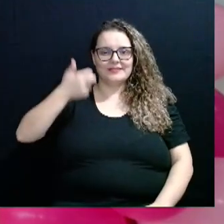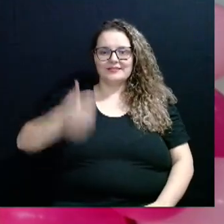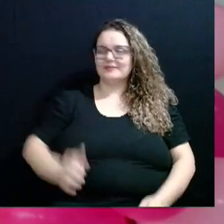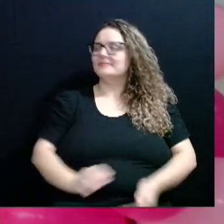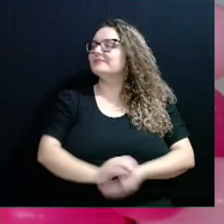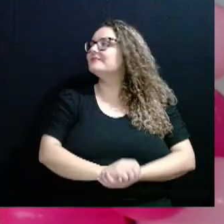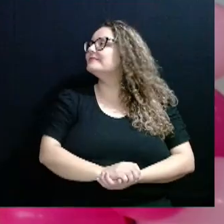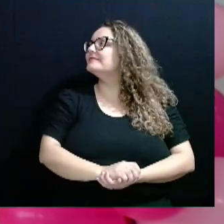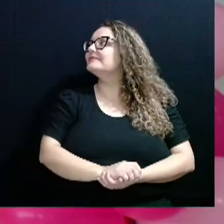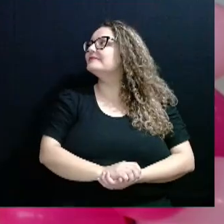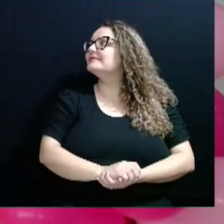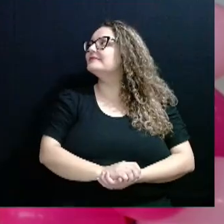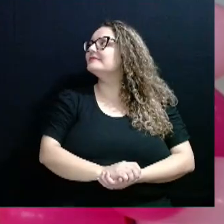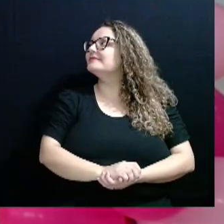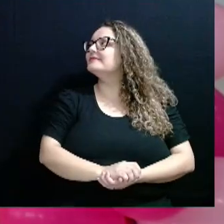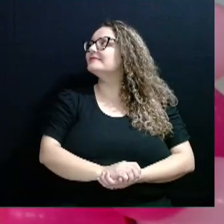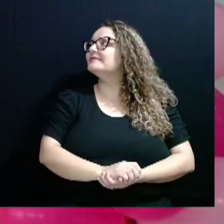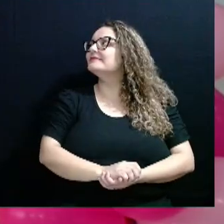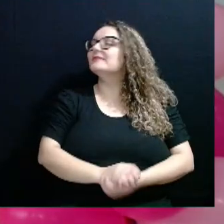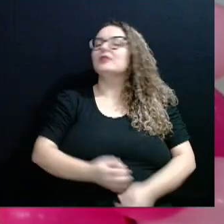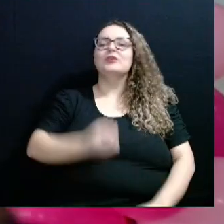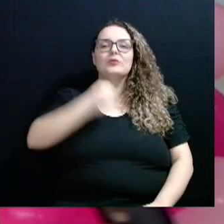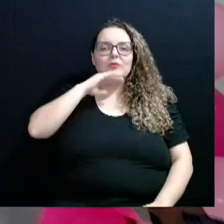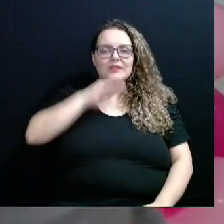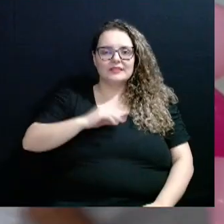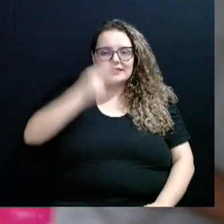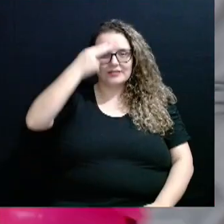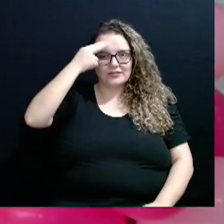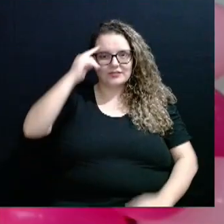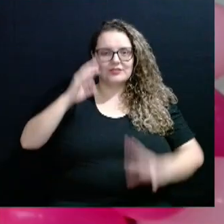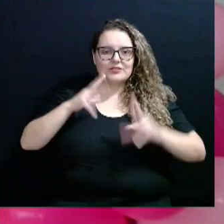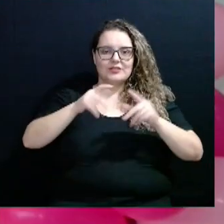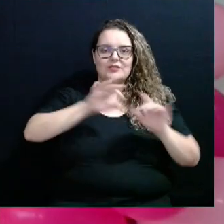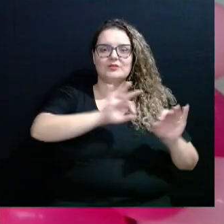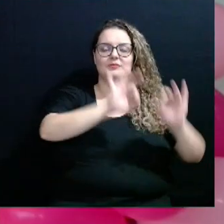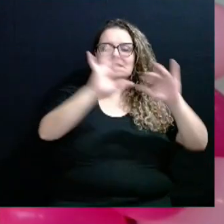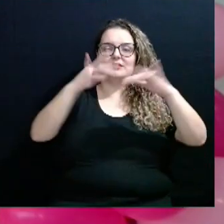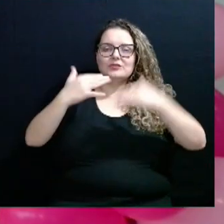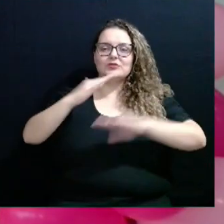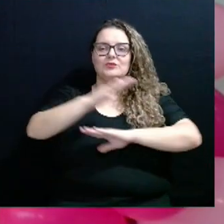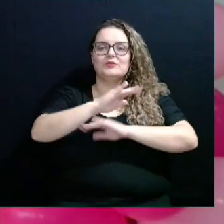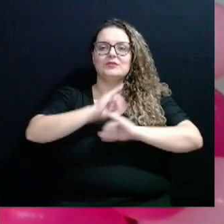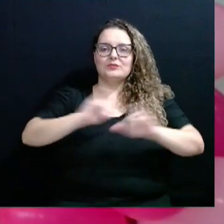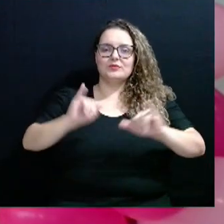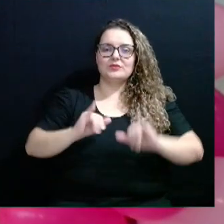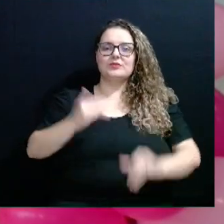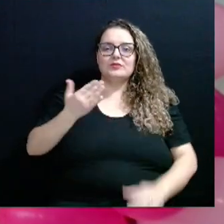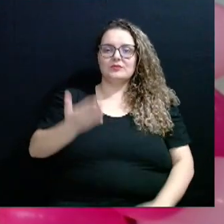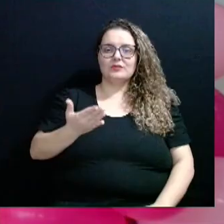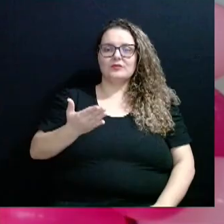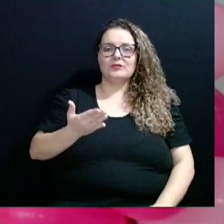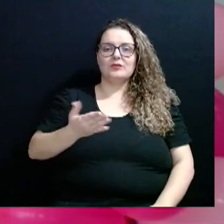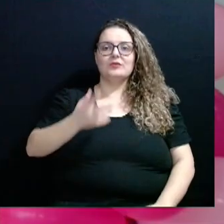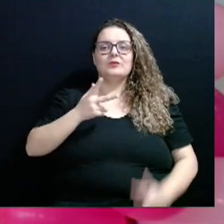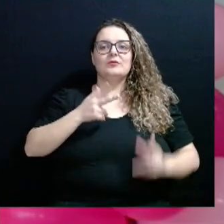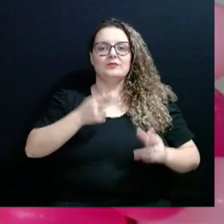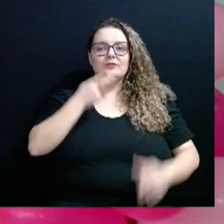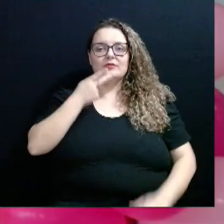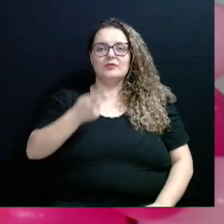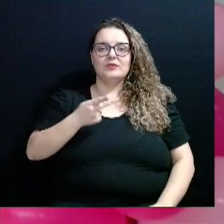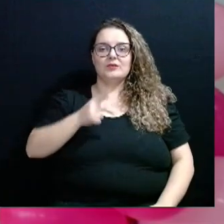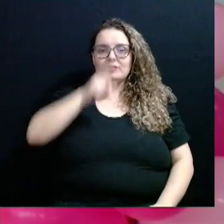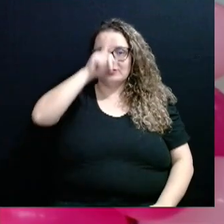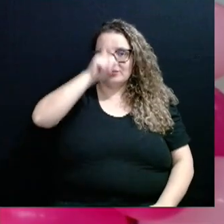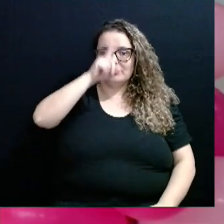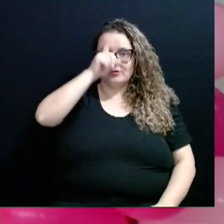Boa tarde, Gabriel. Boa tarde a todos que nos acompanham no Câmara Notícia. Como você falou, eu estou aqui no Hospital Dr. Mário Gatti, porque hoje de manhã